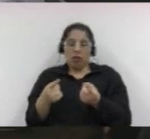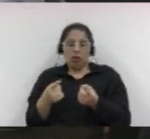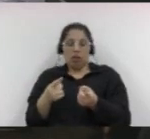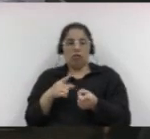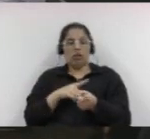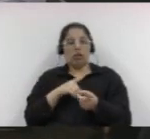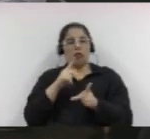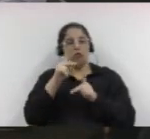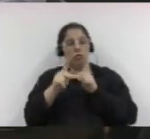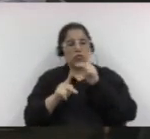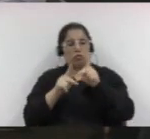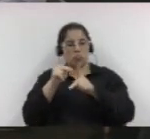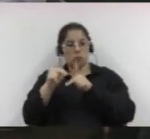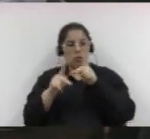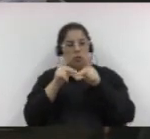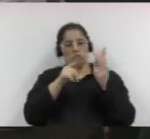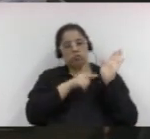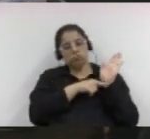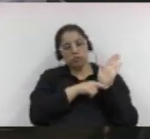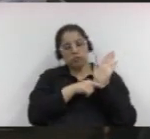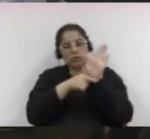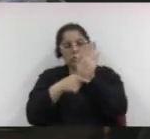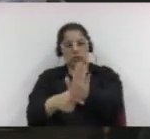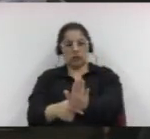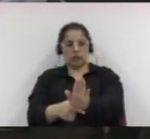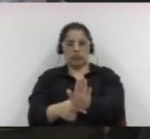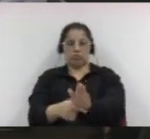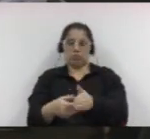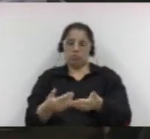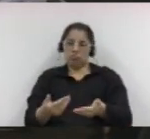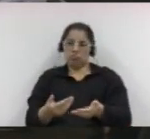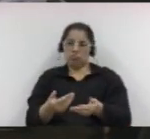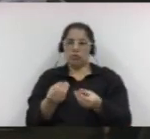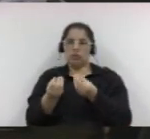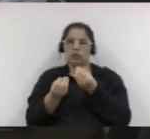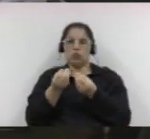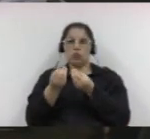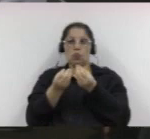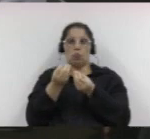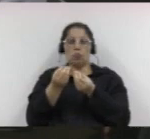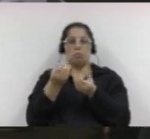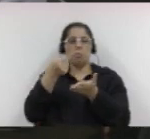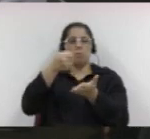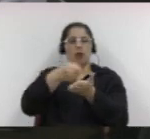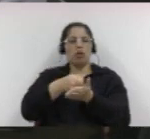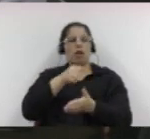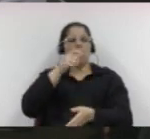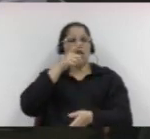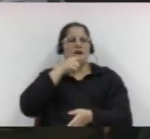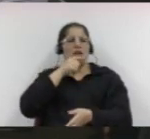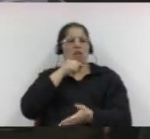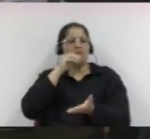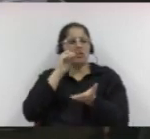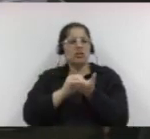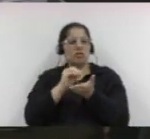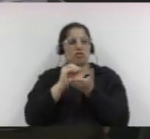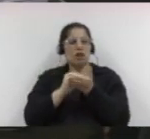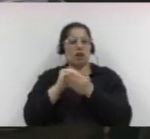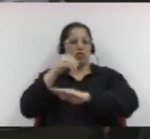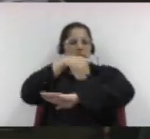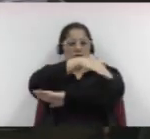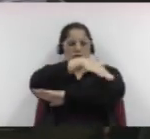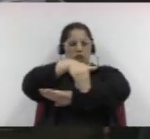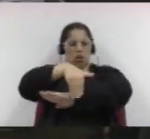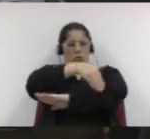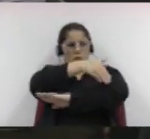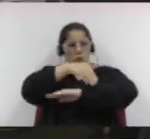também tenha um retorno. Porque como que vai cobrar a água do poço se não tem um asfalto, se não tem